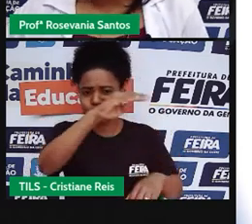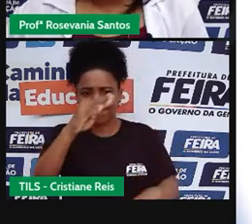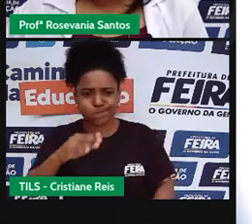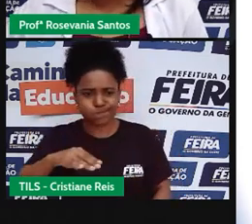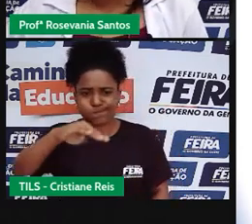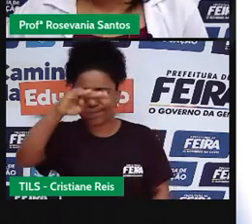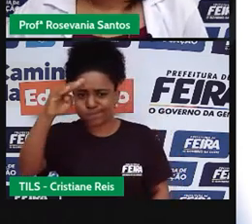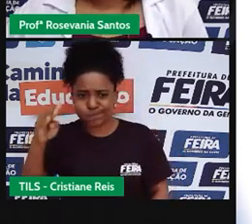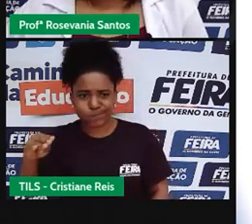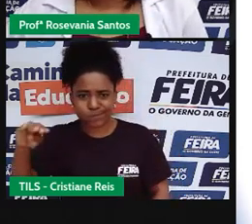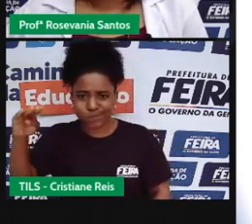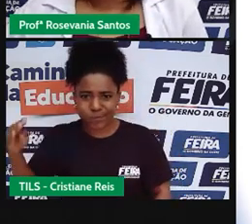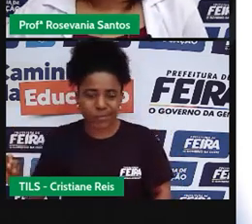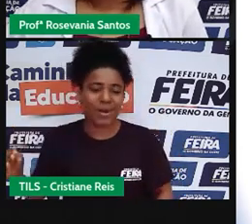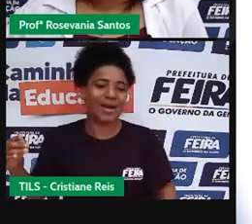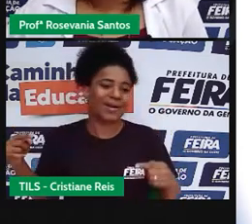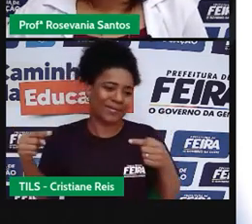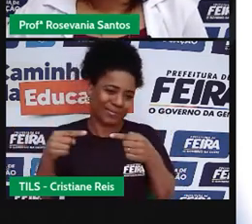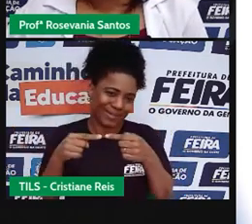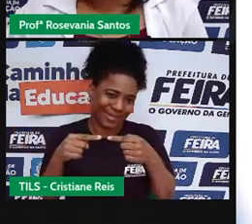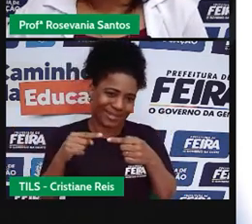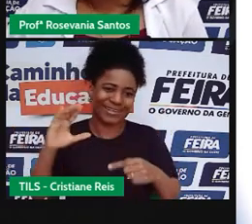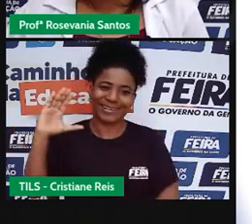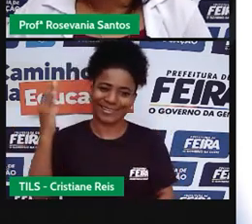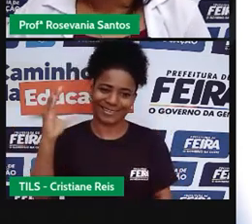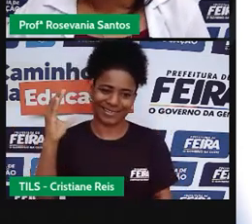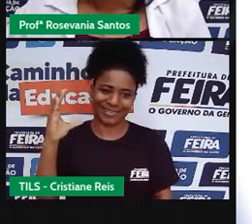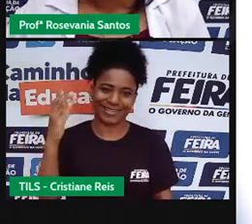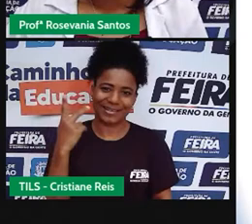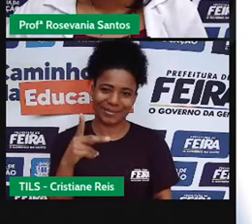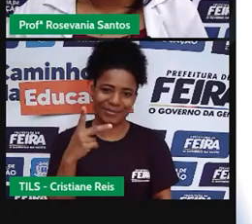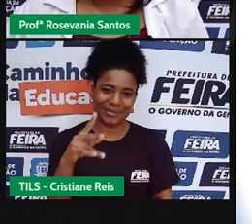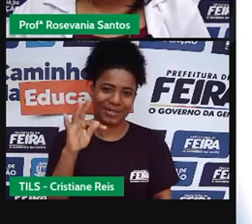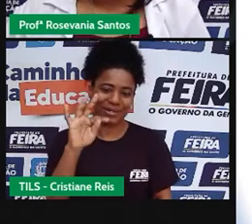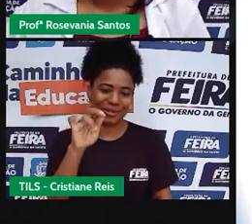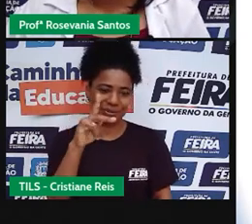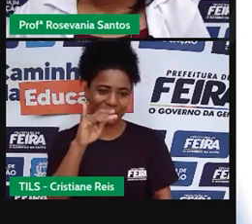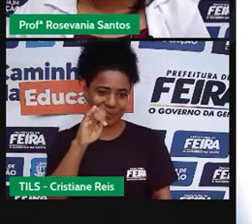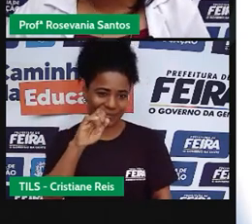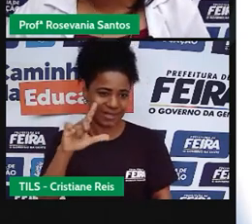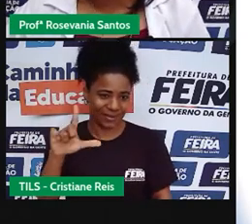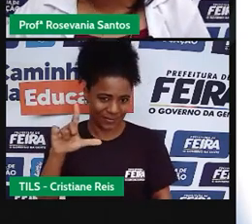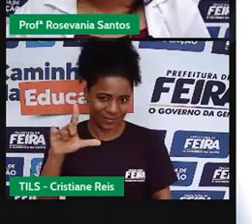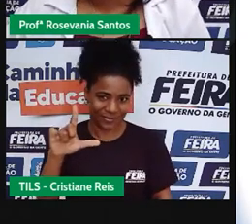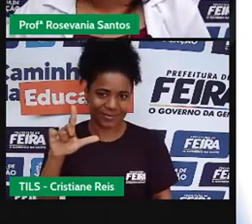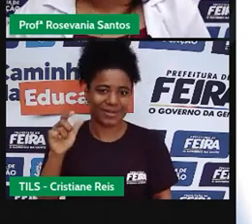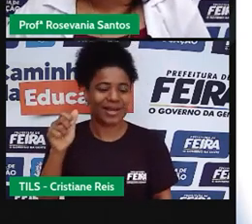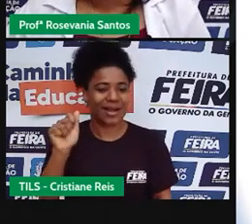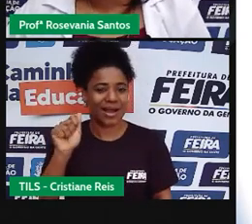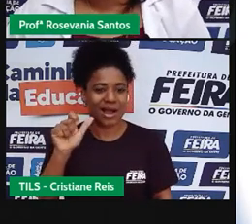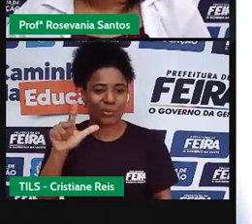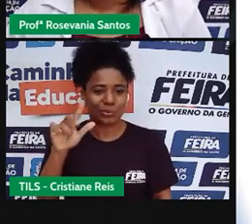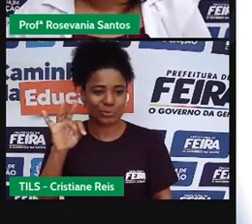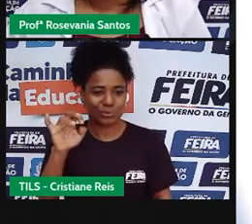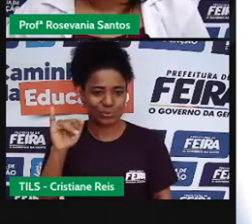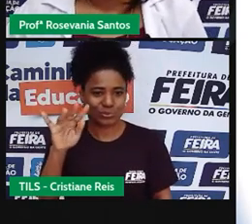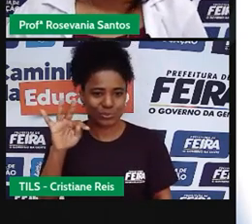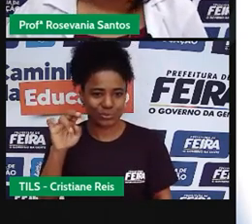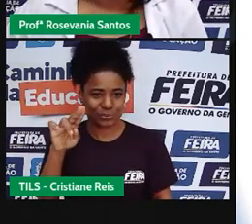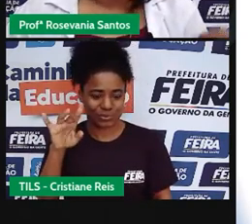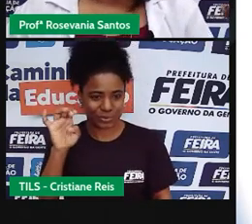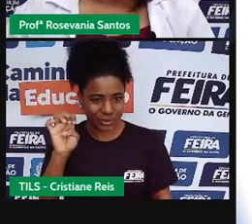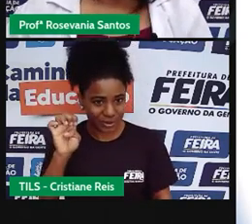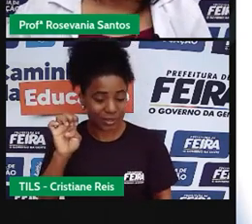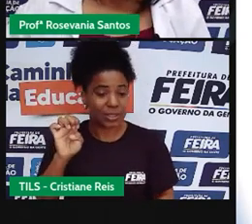observar. E, como está na região sudeste, ó, veja como tudo é sugestivo. Está próximo do Atlântico e da região sudeste. Como é o nome